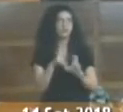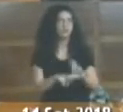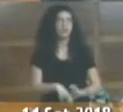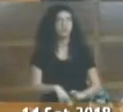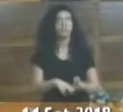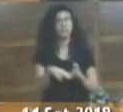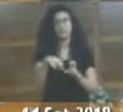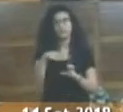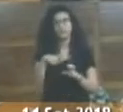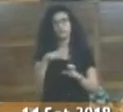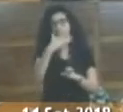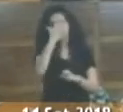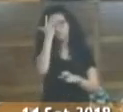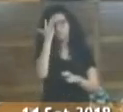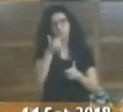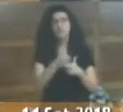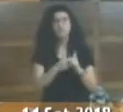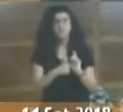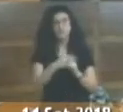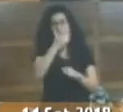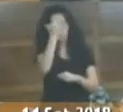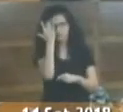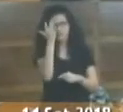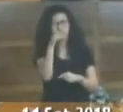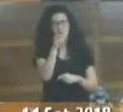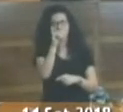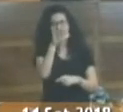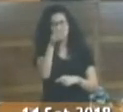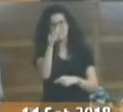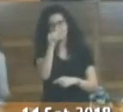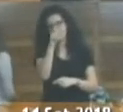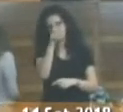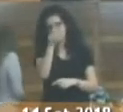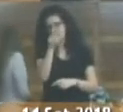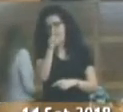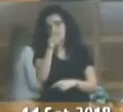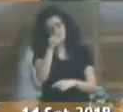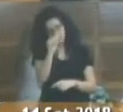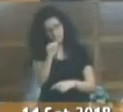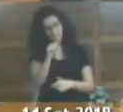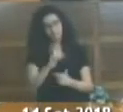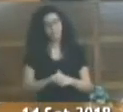que mantiveram uma relação de equilíbrio com esse meio, né?